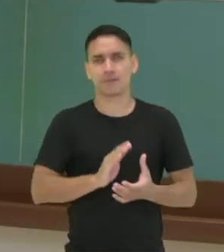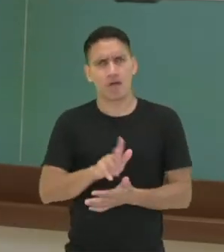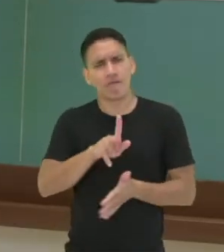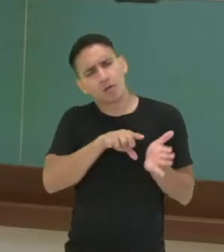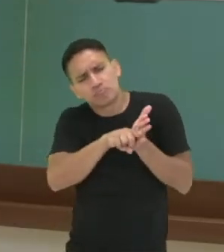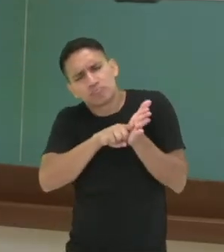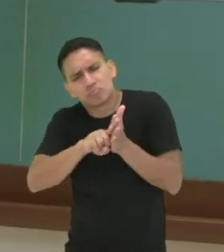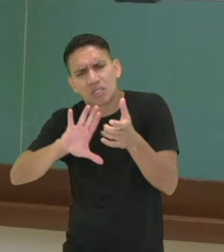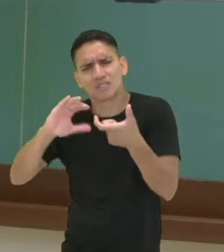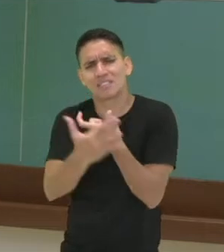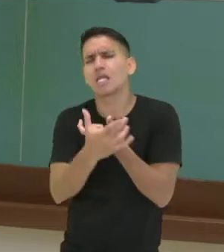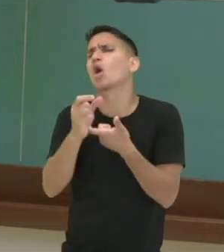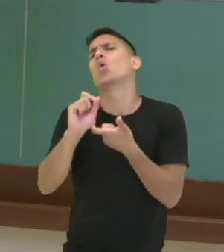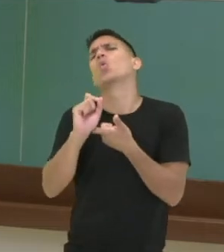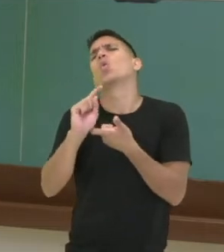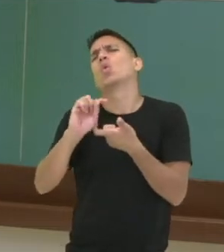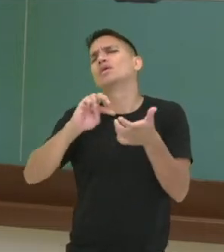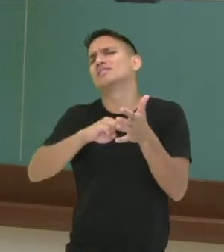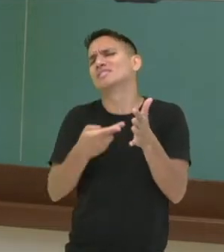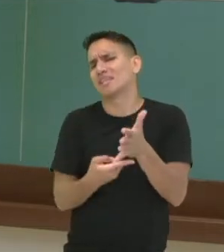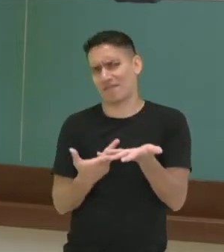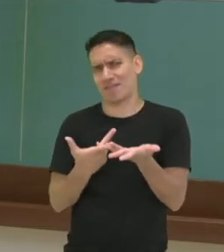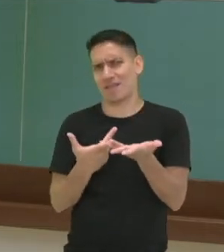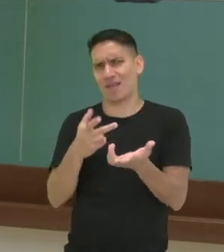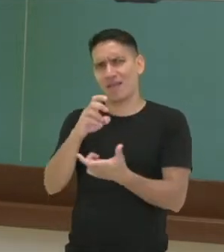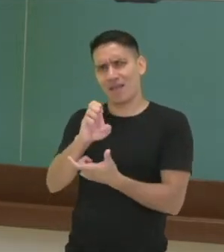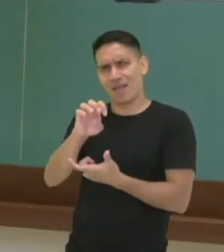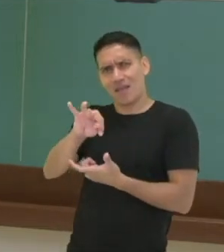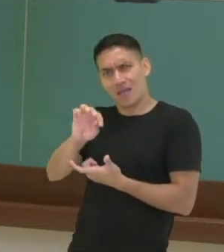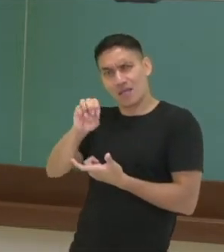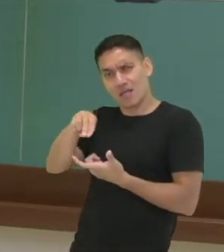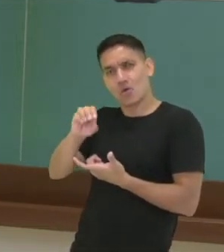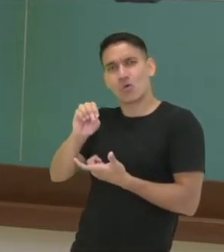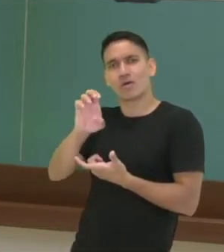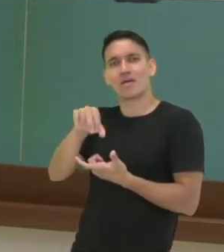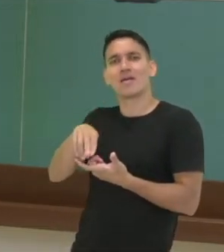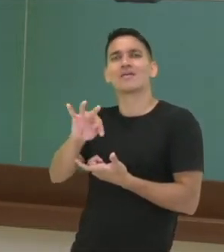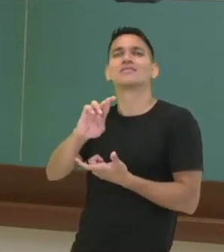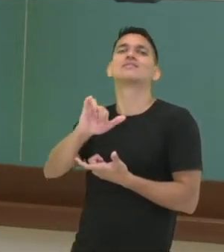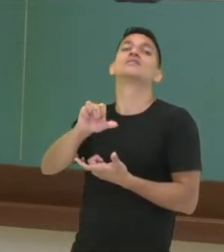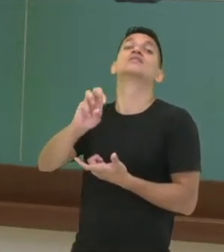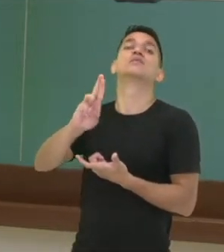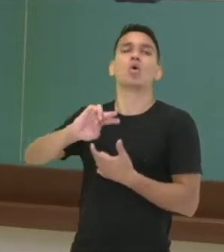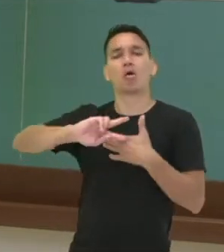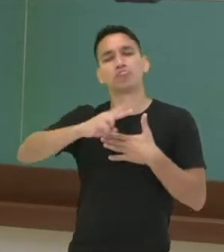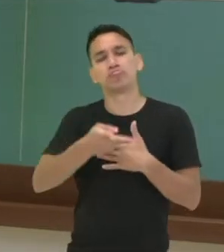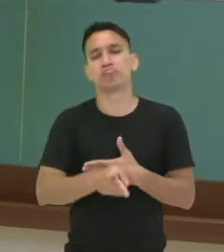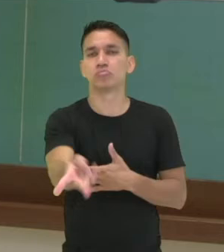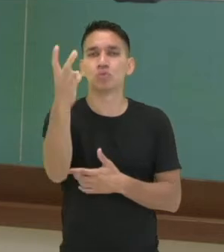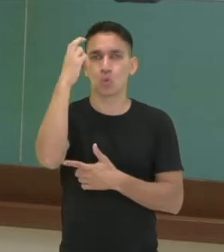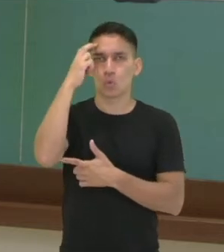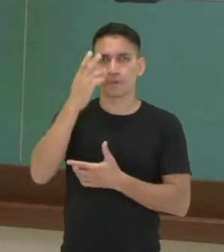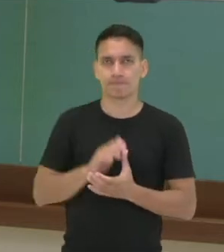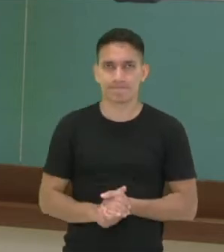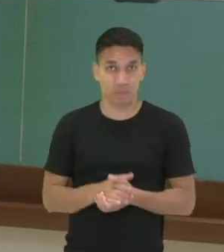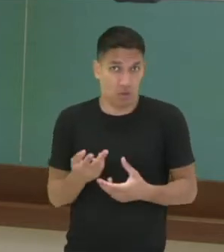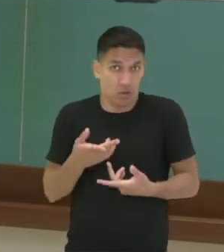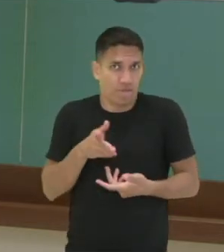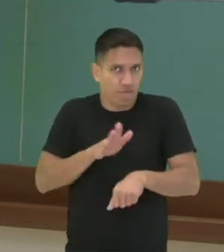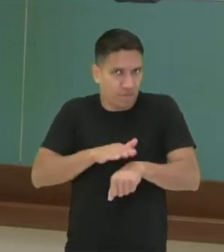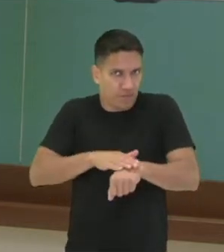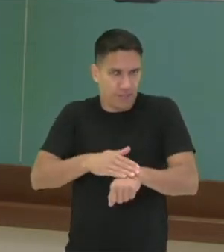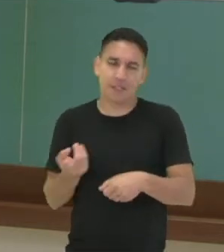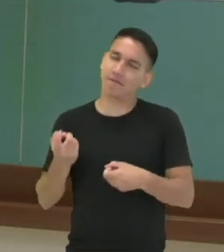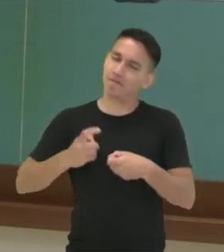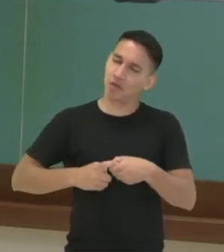palavra e vão refletir como que o etnocentrismo se reflete hoje na nossa cultura. Eu vou dar um tempinho para vocês